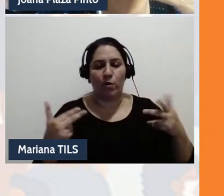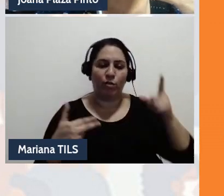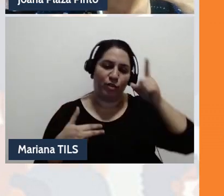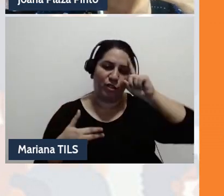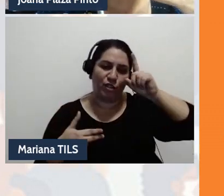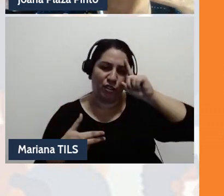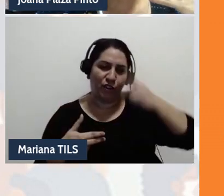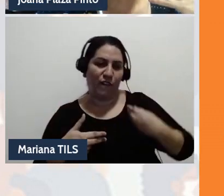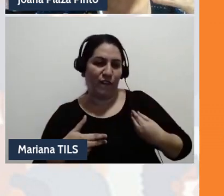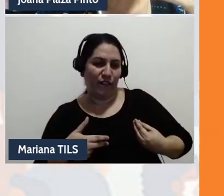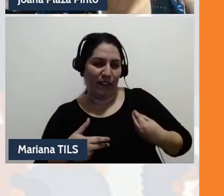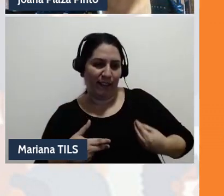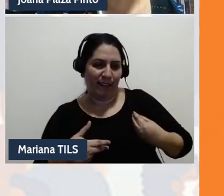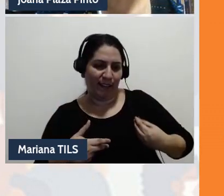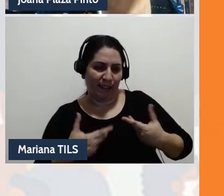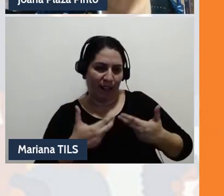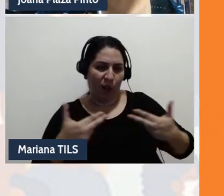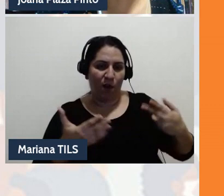vida e